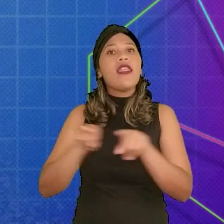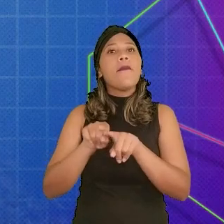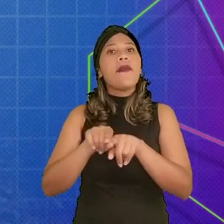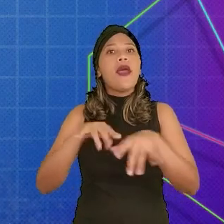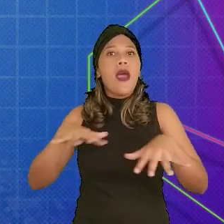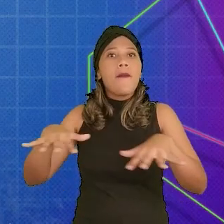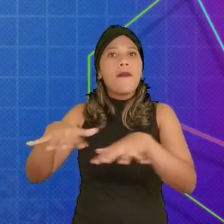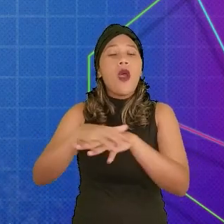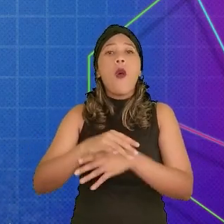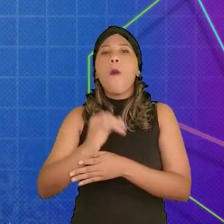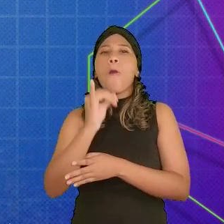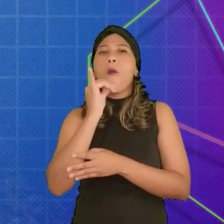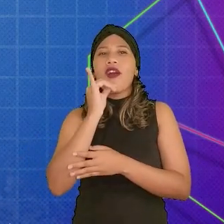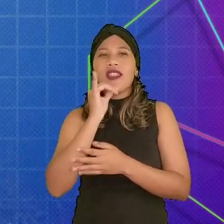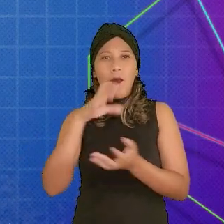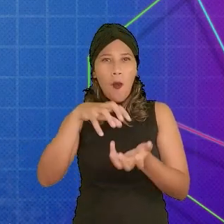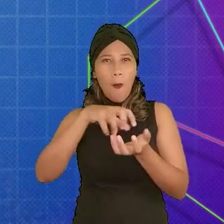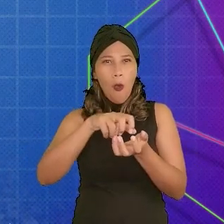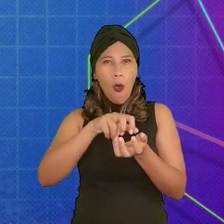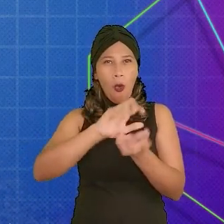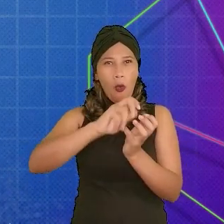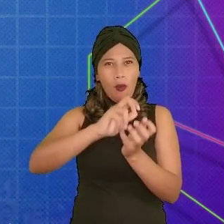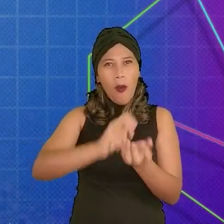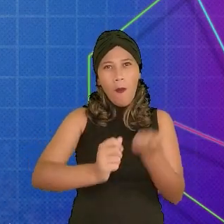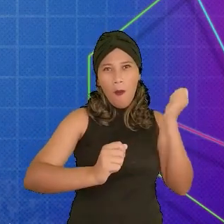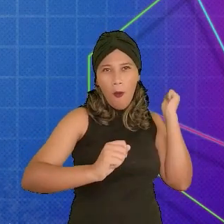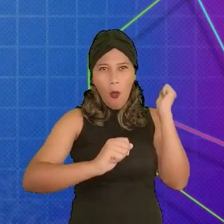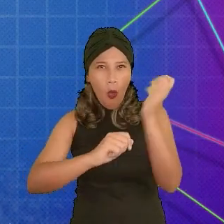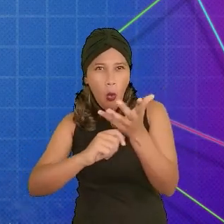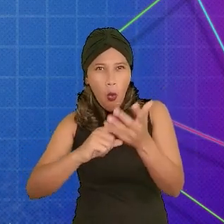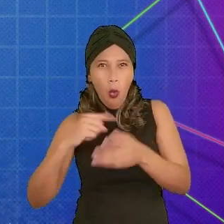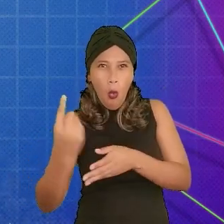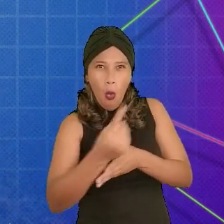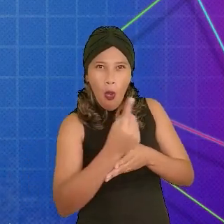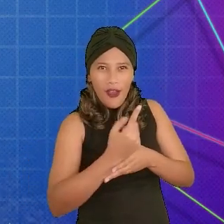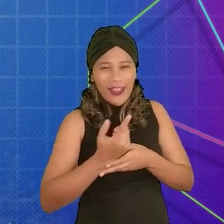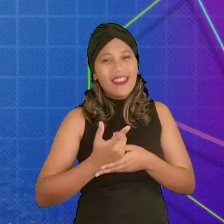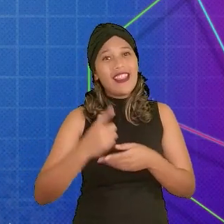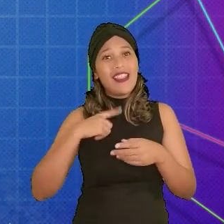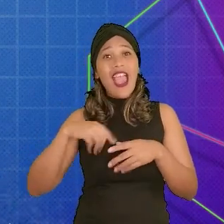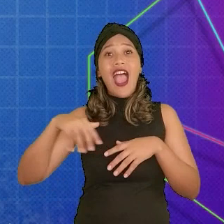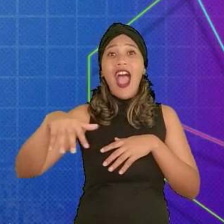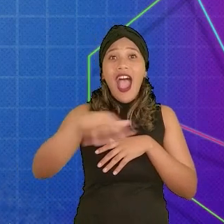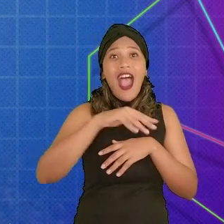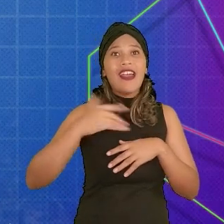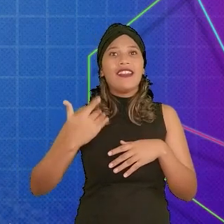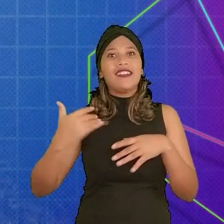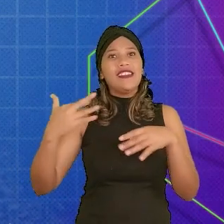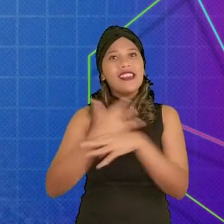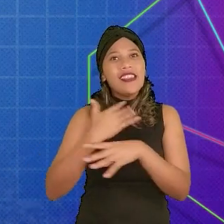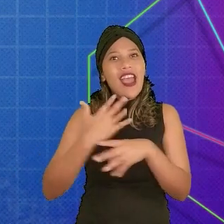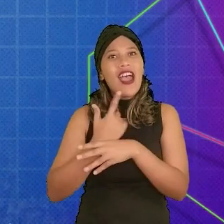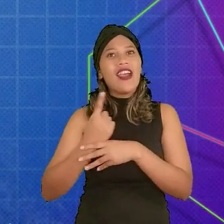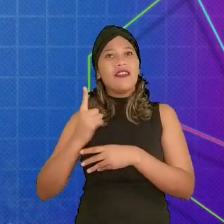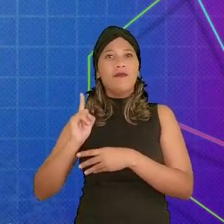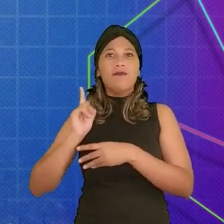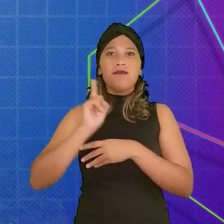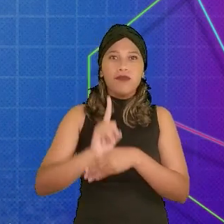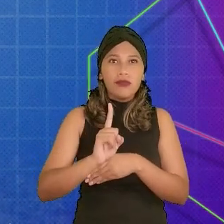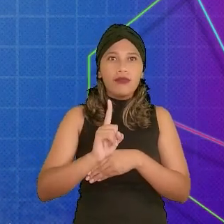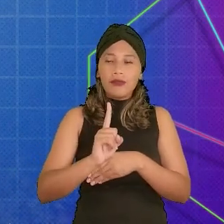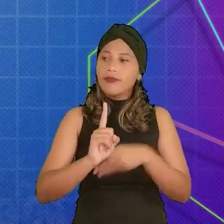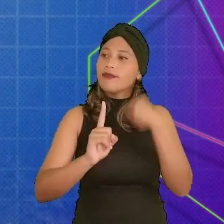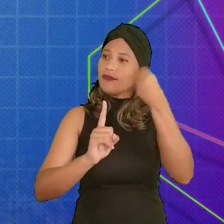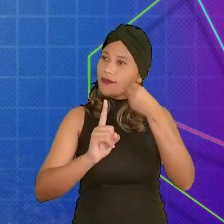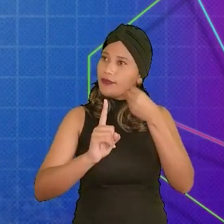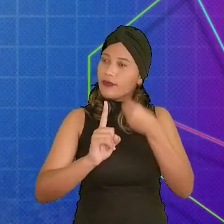jogos clássicos do Pokémon, por exemplo, os nomes dos níveis seriam os nomes das cidades, áreas que o personagem passa.